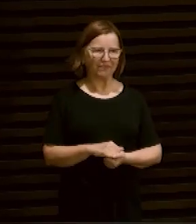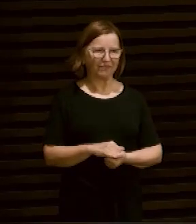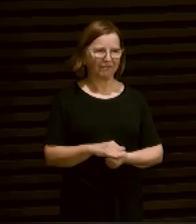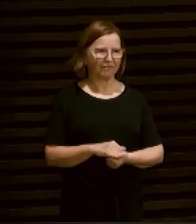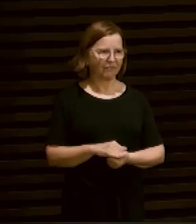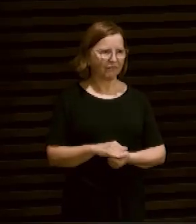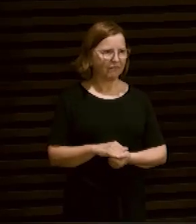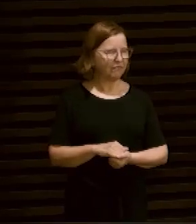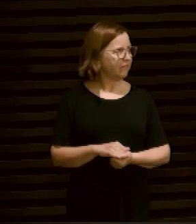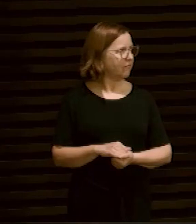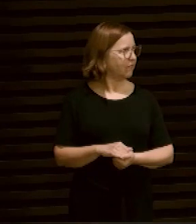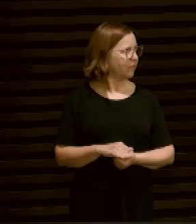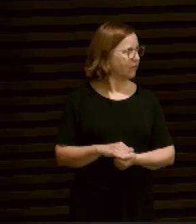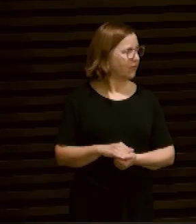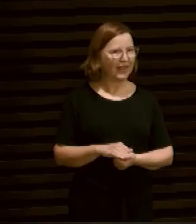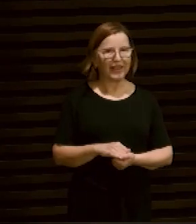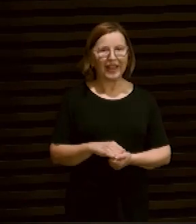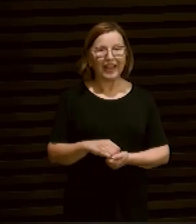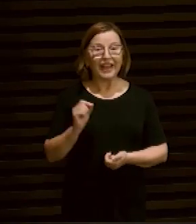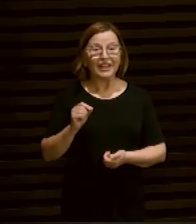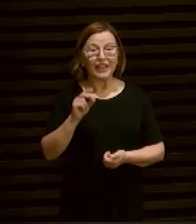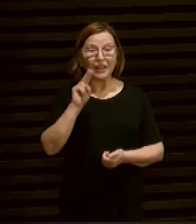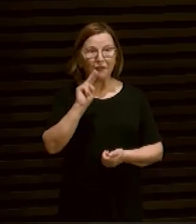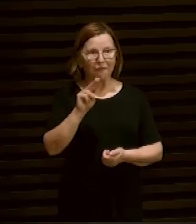Quem assistiu a Noviça Rebelde aqui?